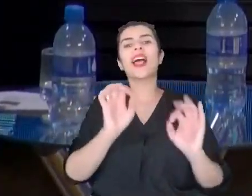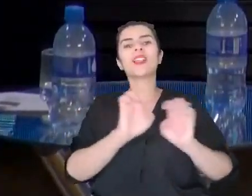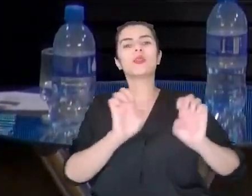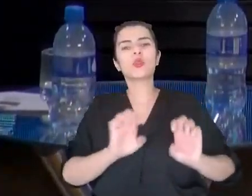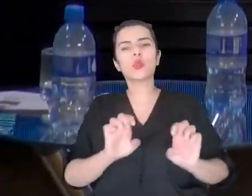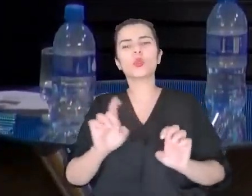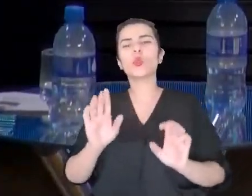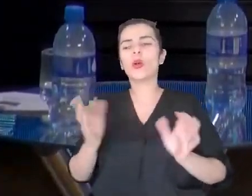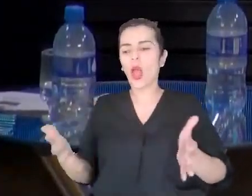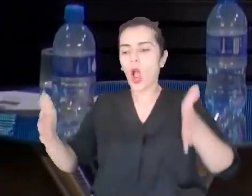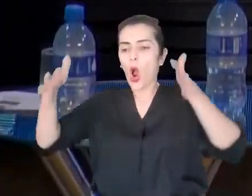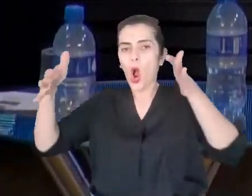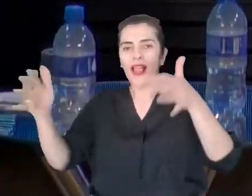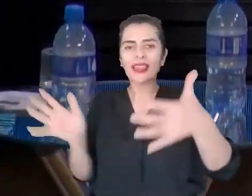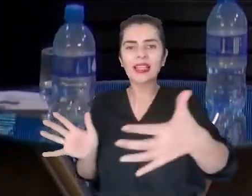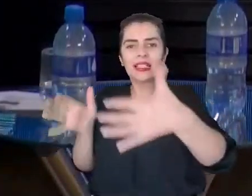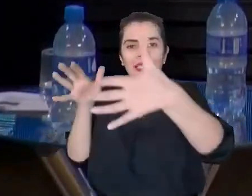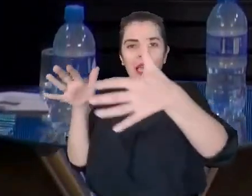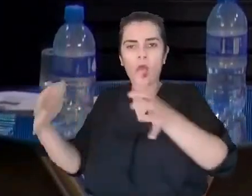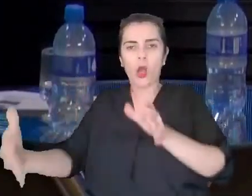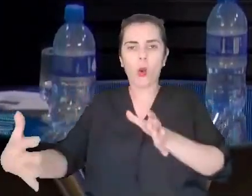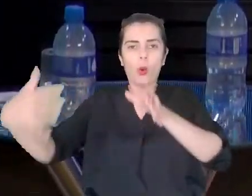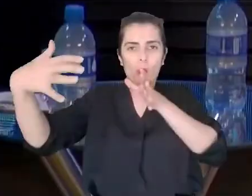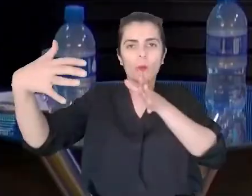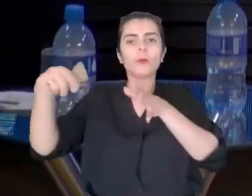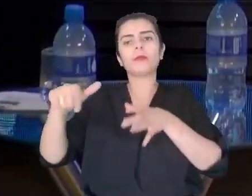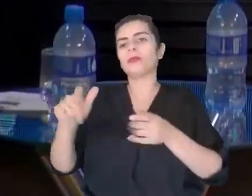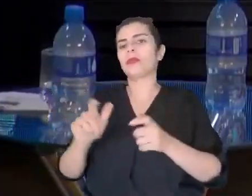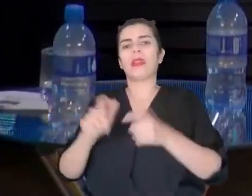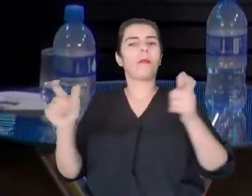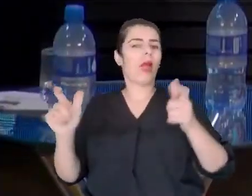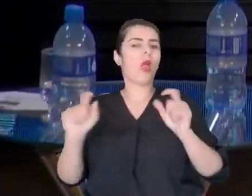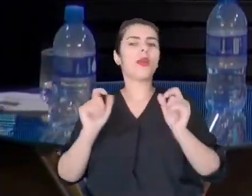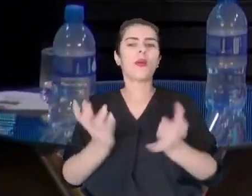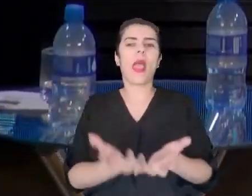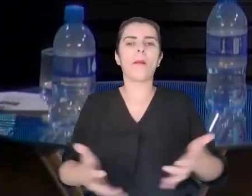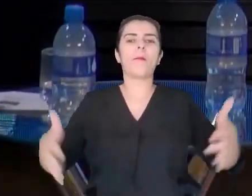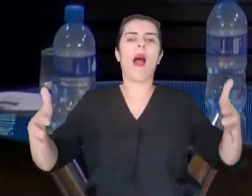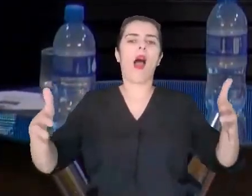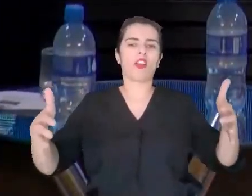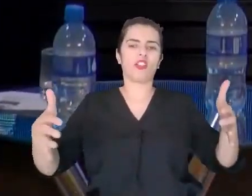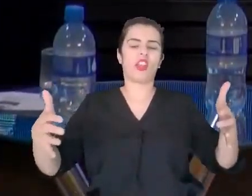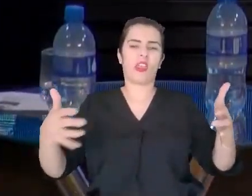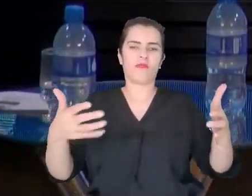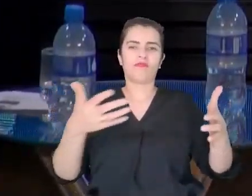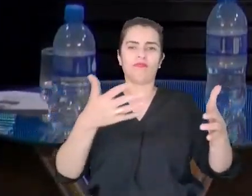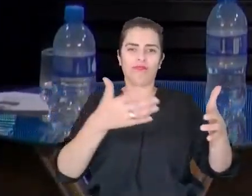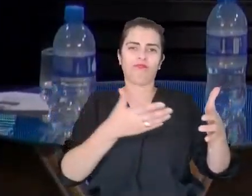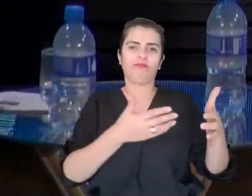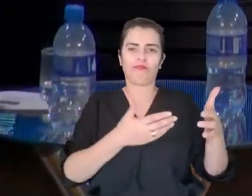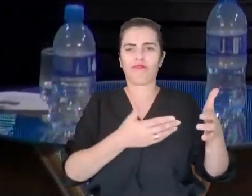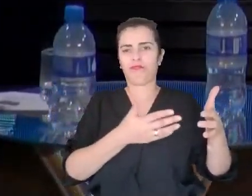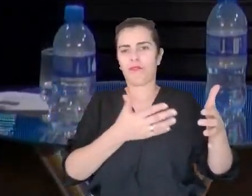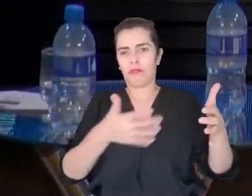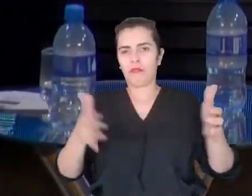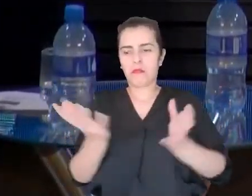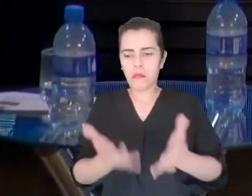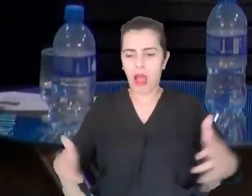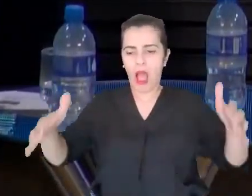contenção de sedimento hoje são, em grande maioria, barragens, né, em que a cada vez mais a gente tem a